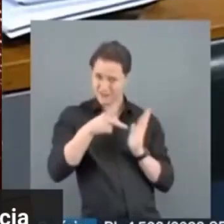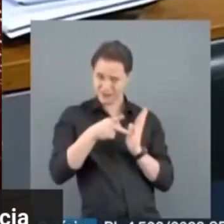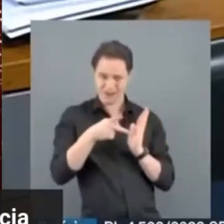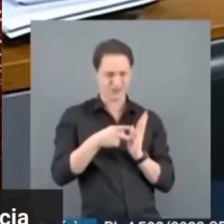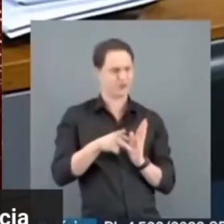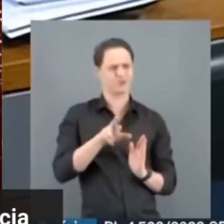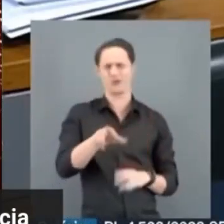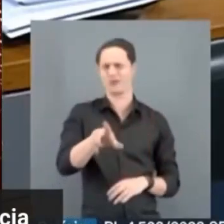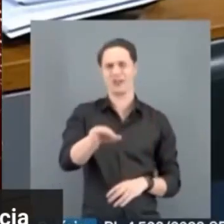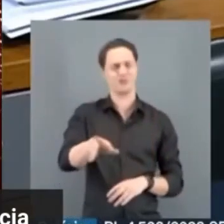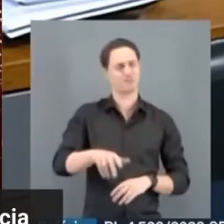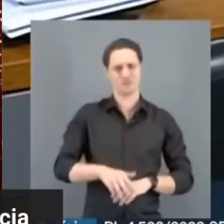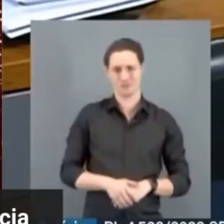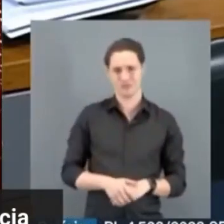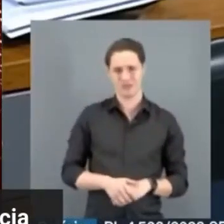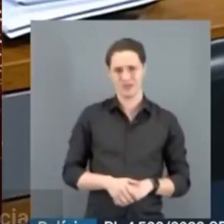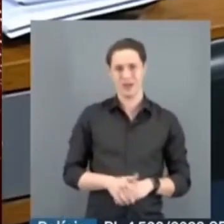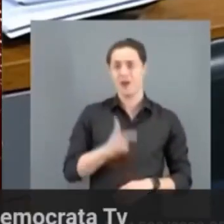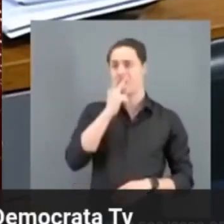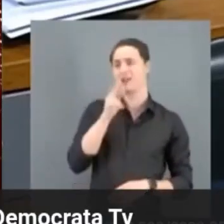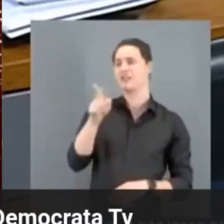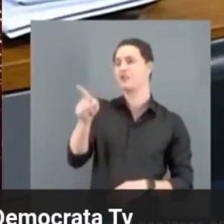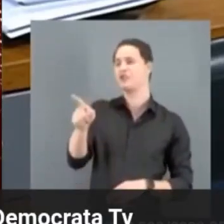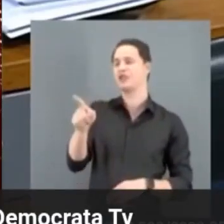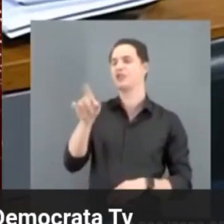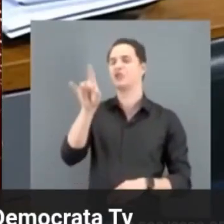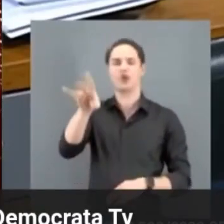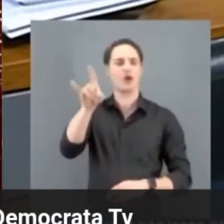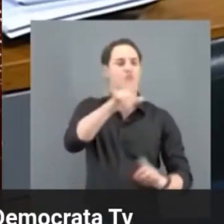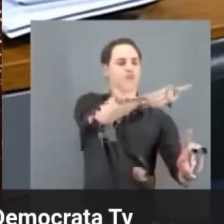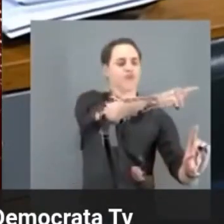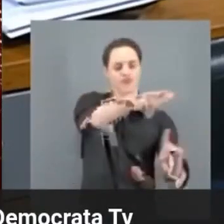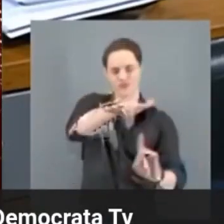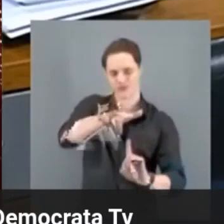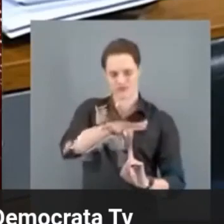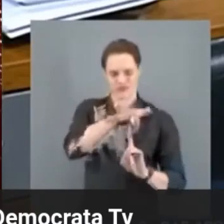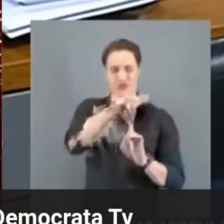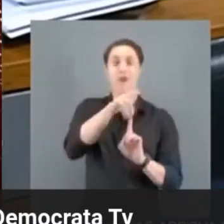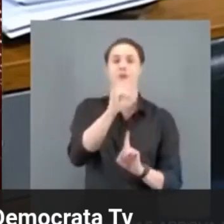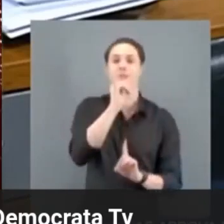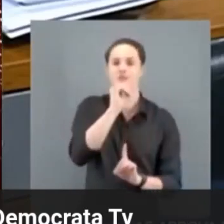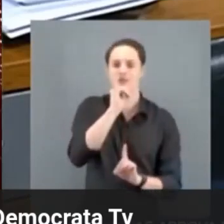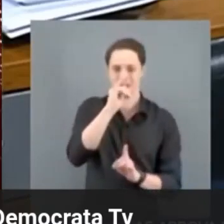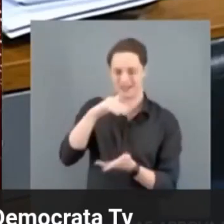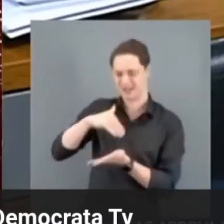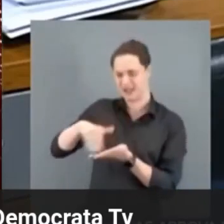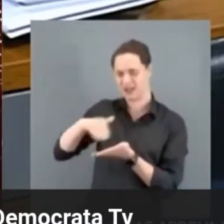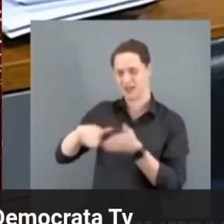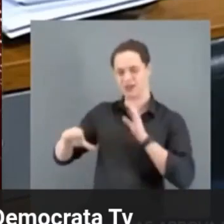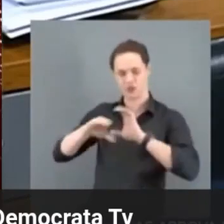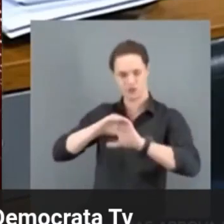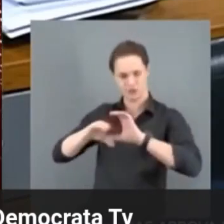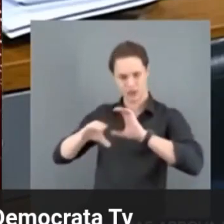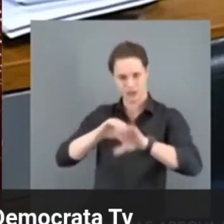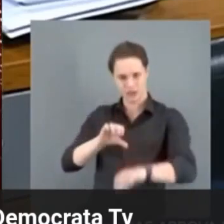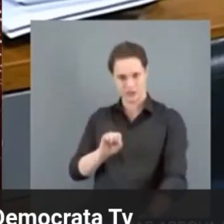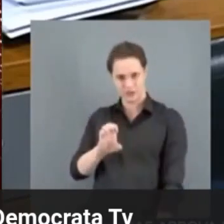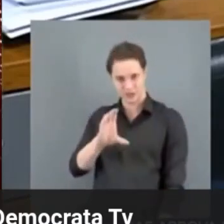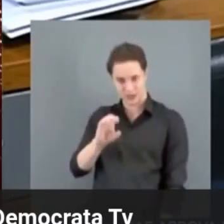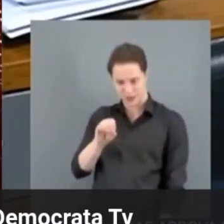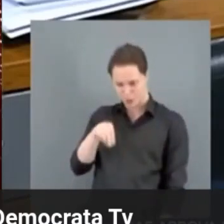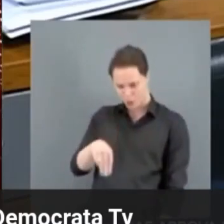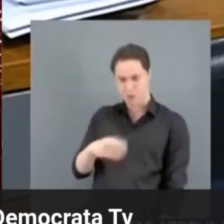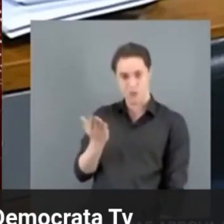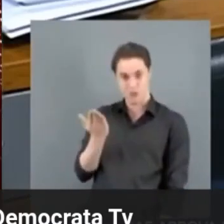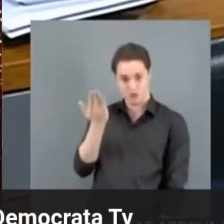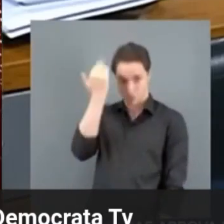dia, Ana Lúcia. Por exemplo, a SECOM do antigo governo, quando enviou em